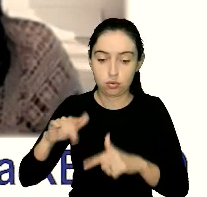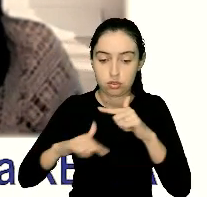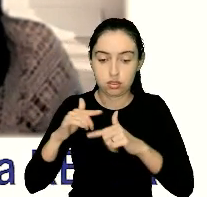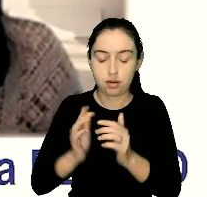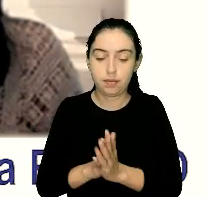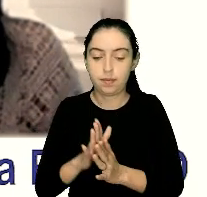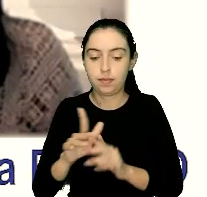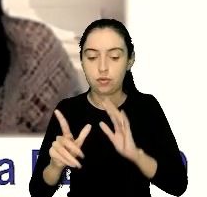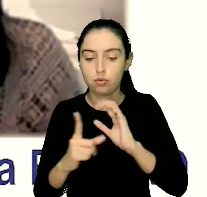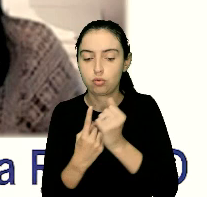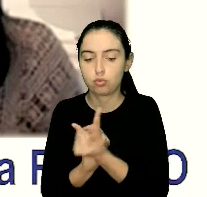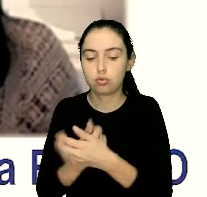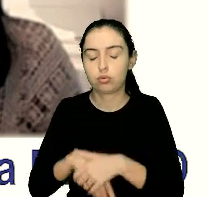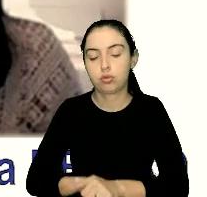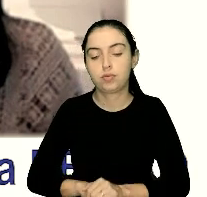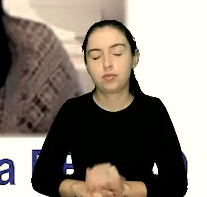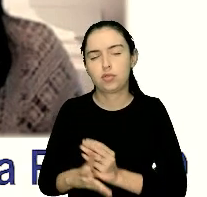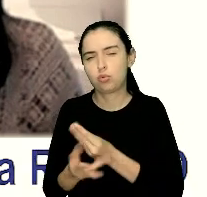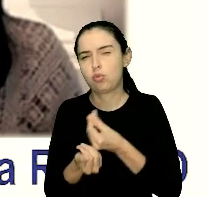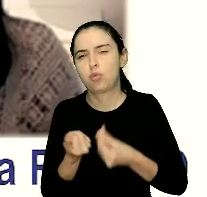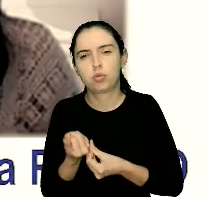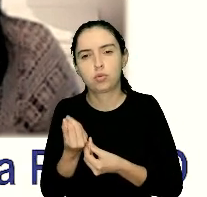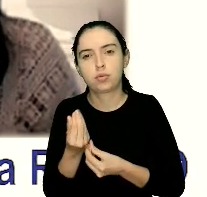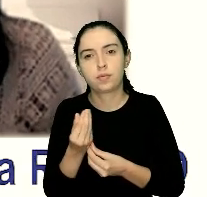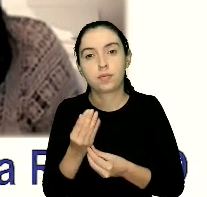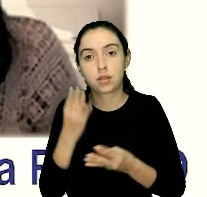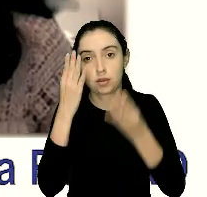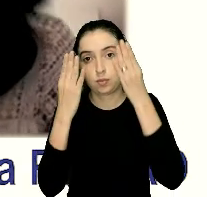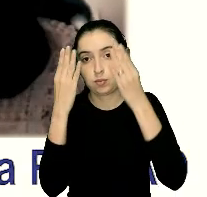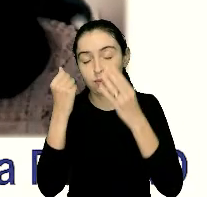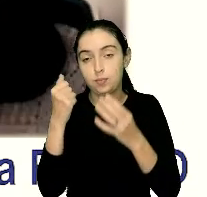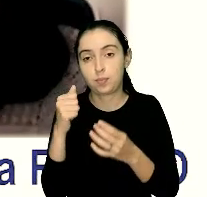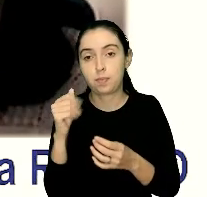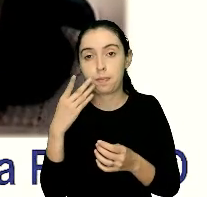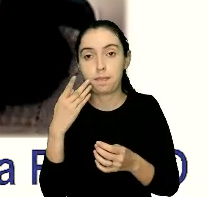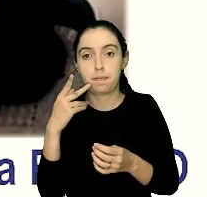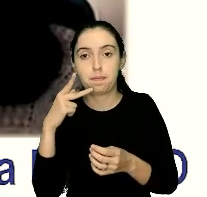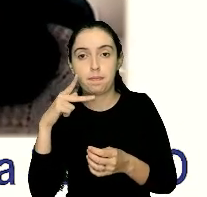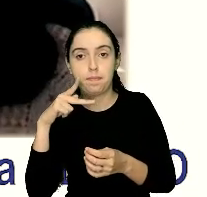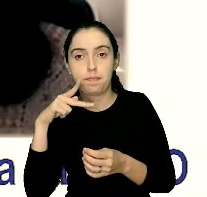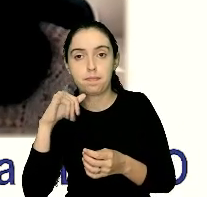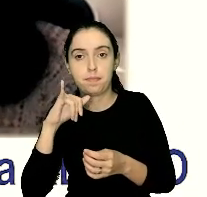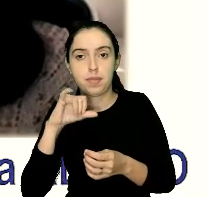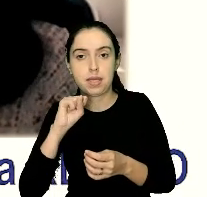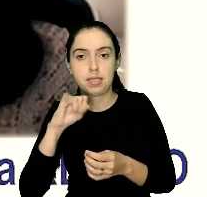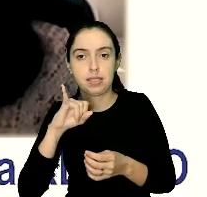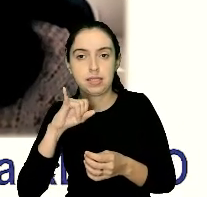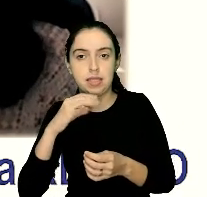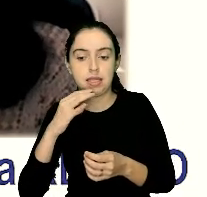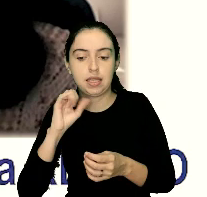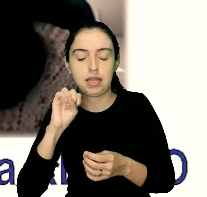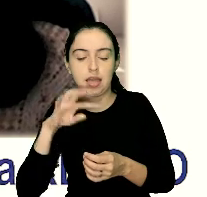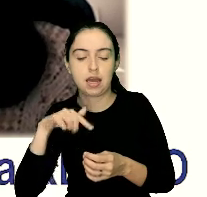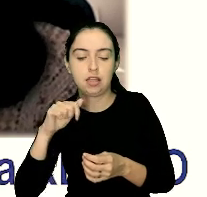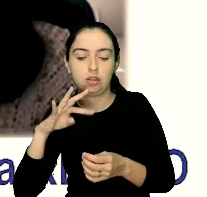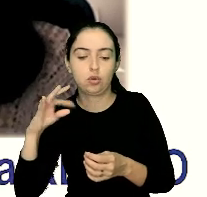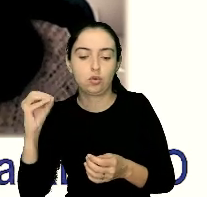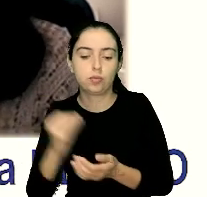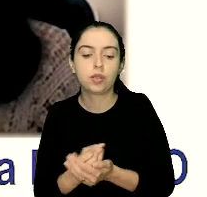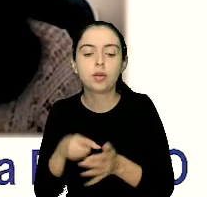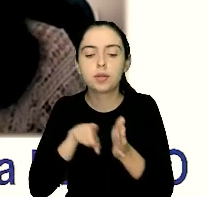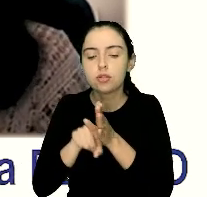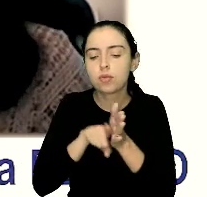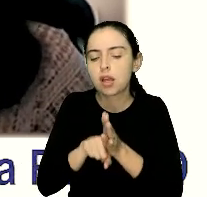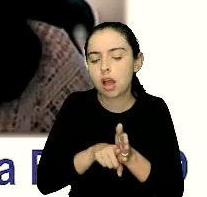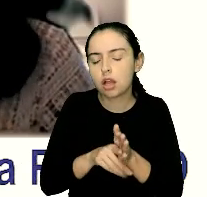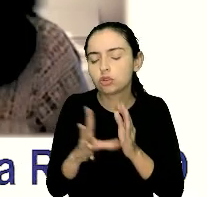cenário psiquiátrico. E tem pesquisado em temas relativos ao contexto laboral, como o assédio moral